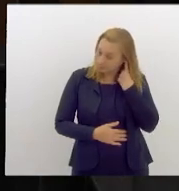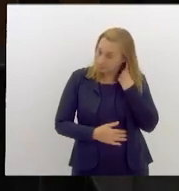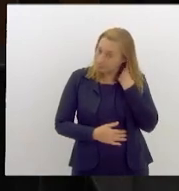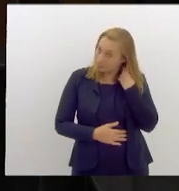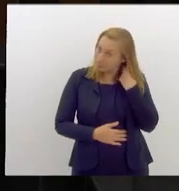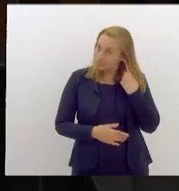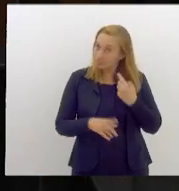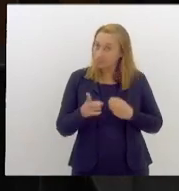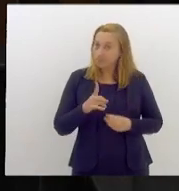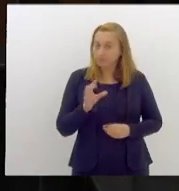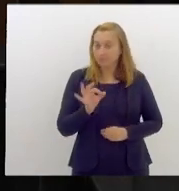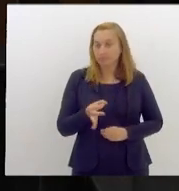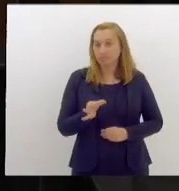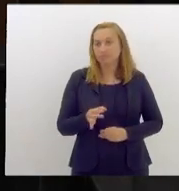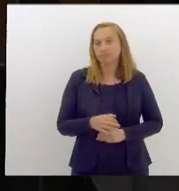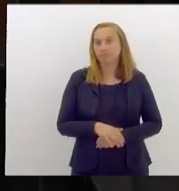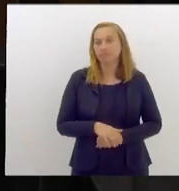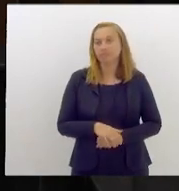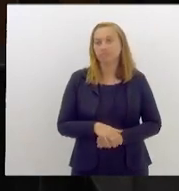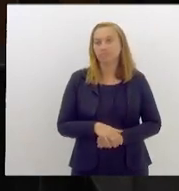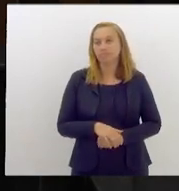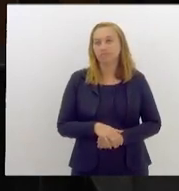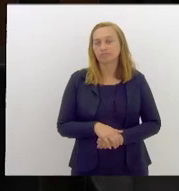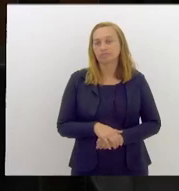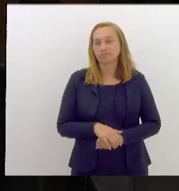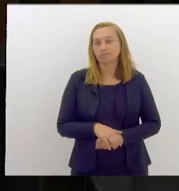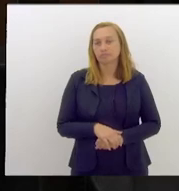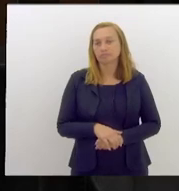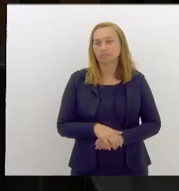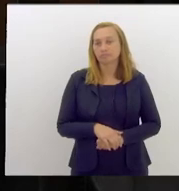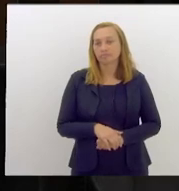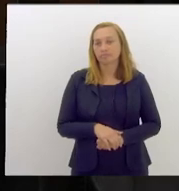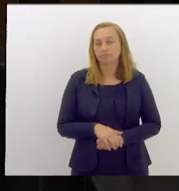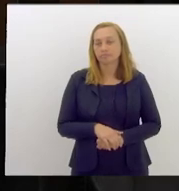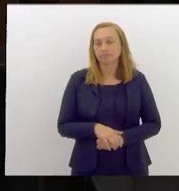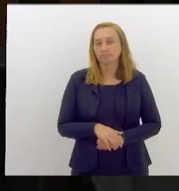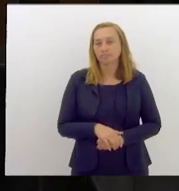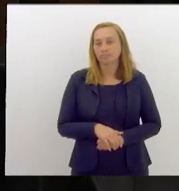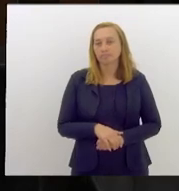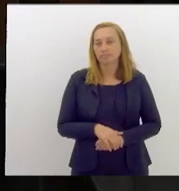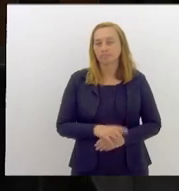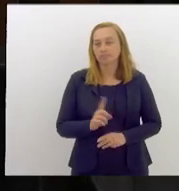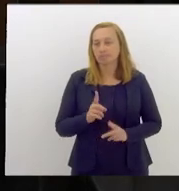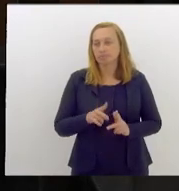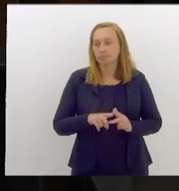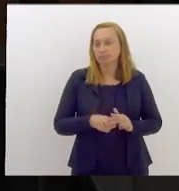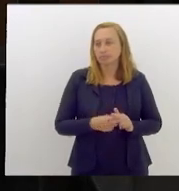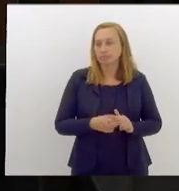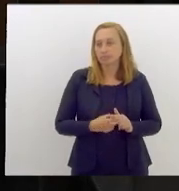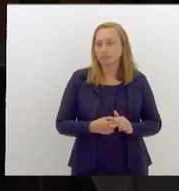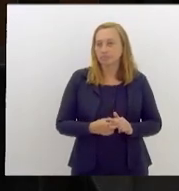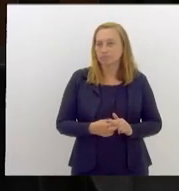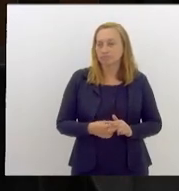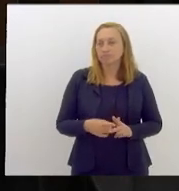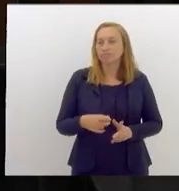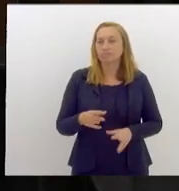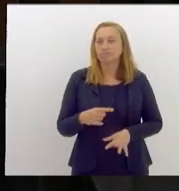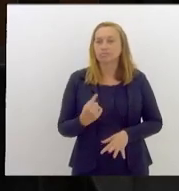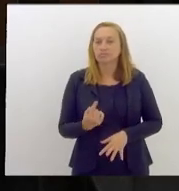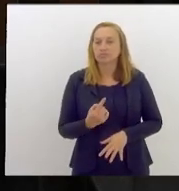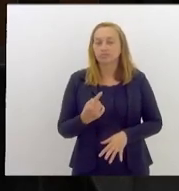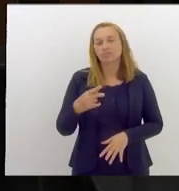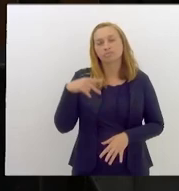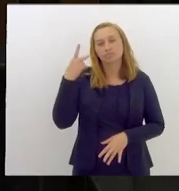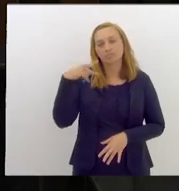razoável não é razoável que não haja uma regulamentação por parte desse Parlamento